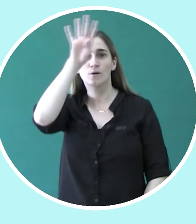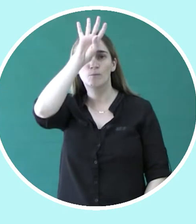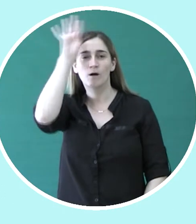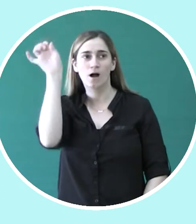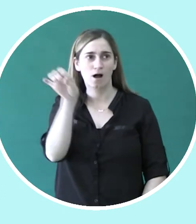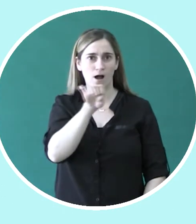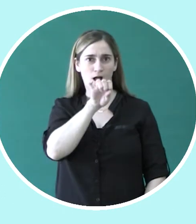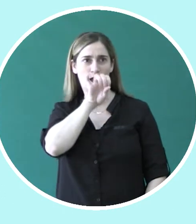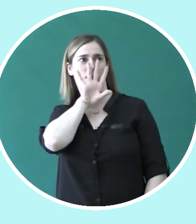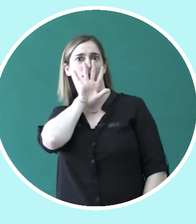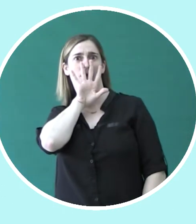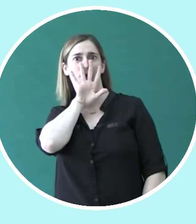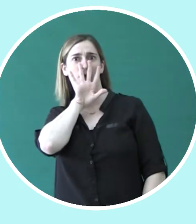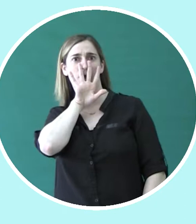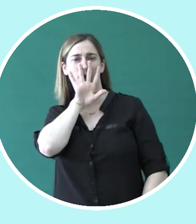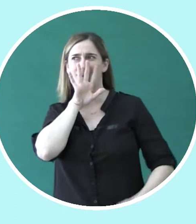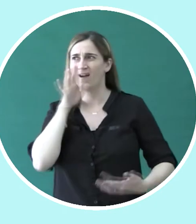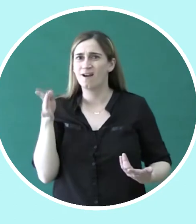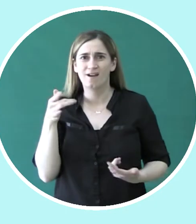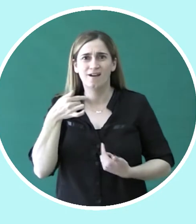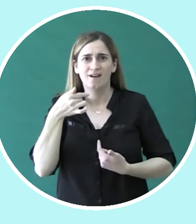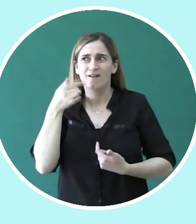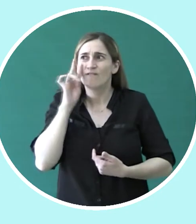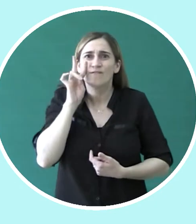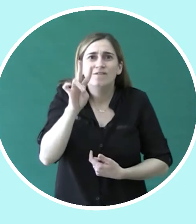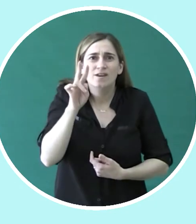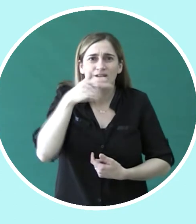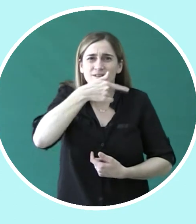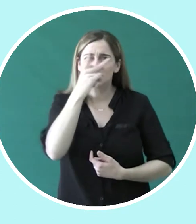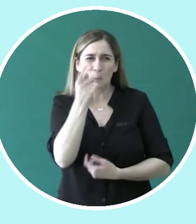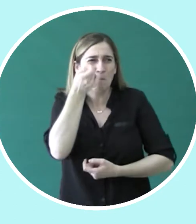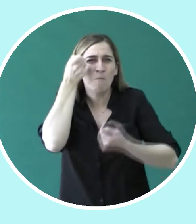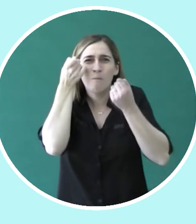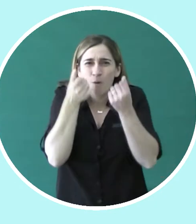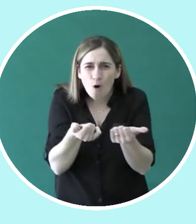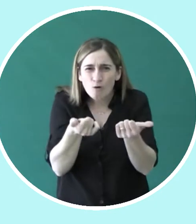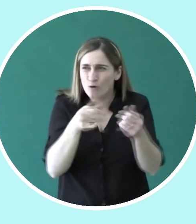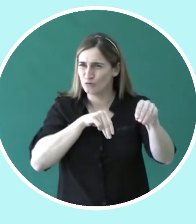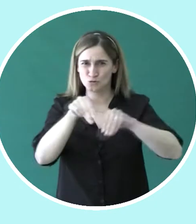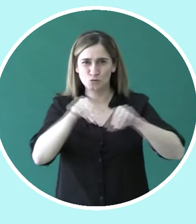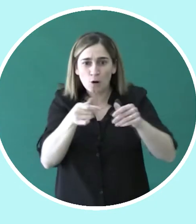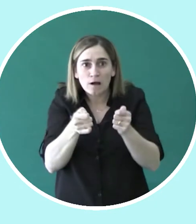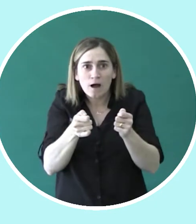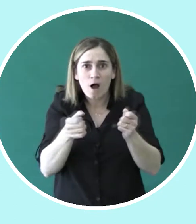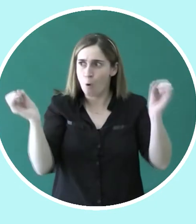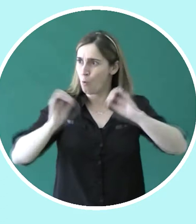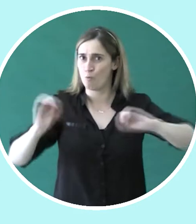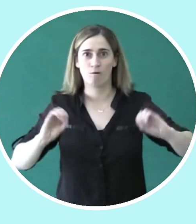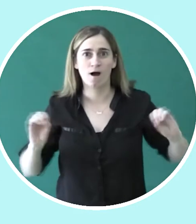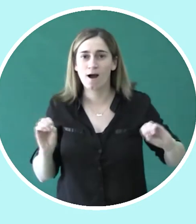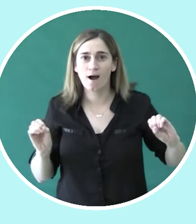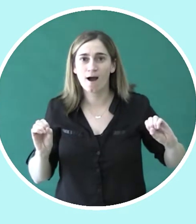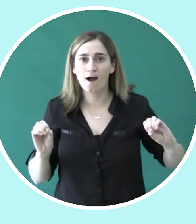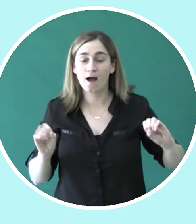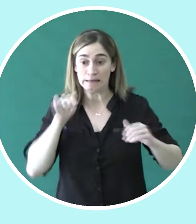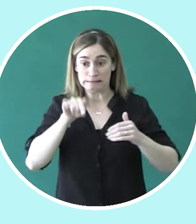Leopoldo ficou boquiaberto. Via pouquíssima televisão e não tinha jogos. Daí